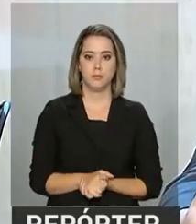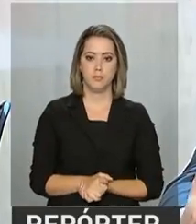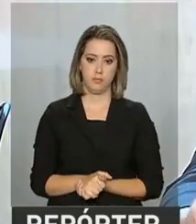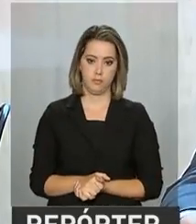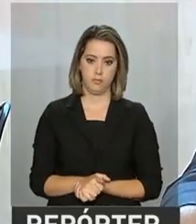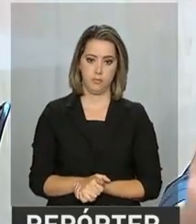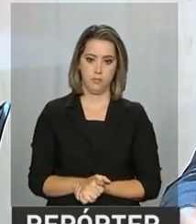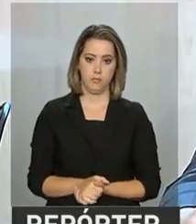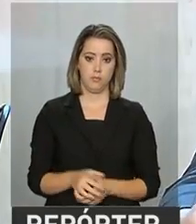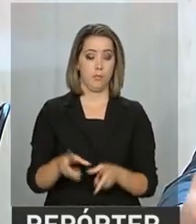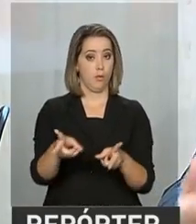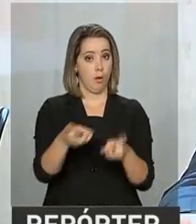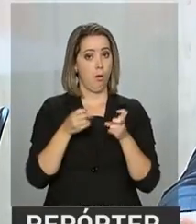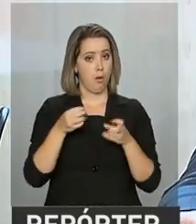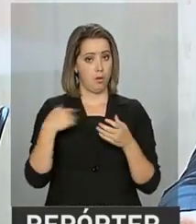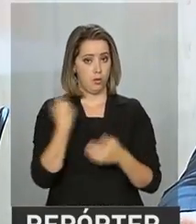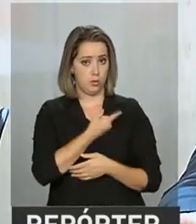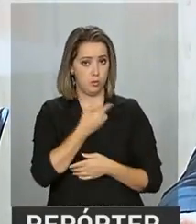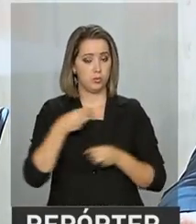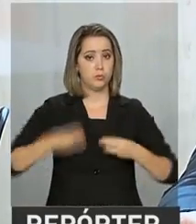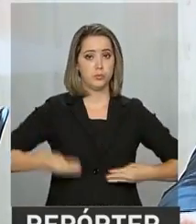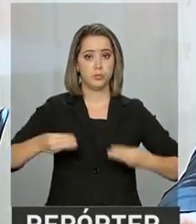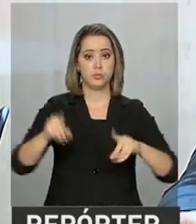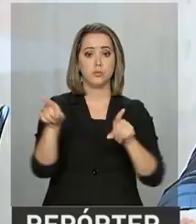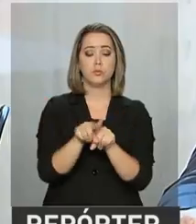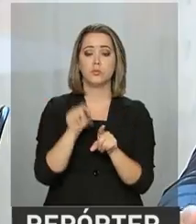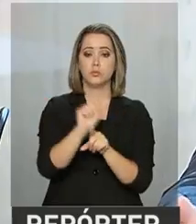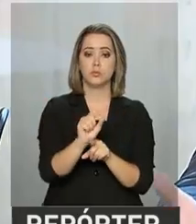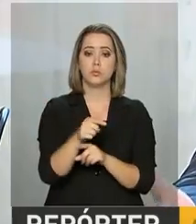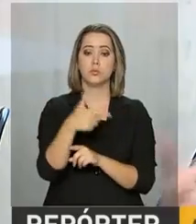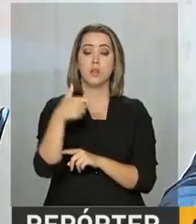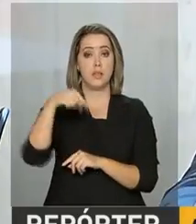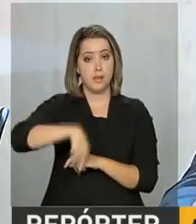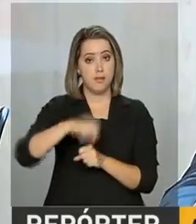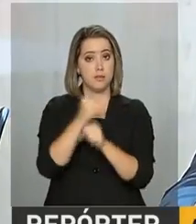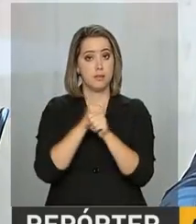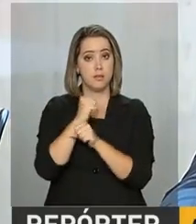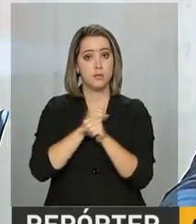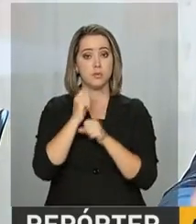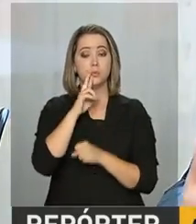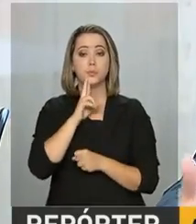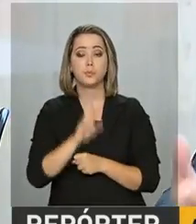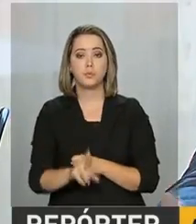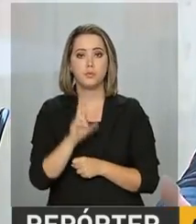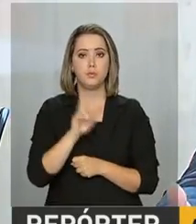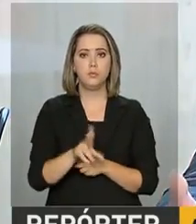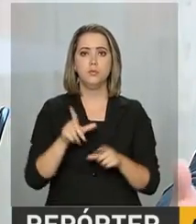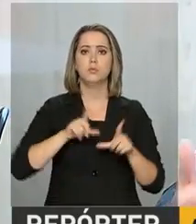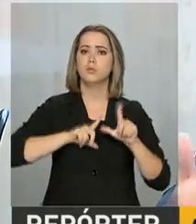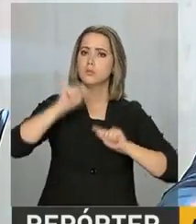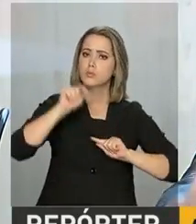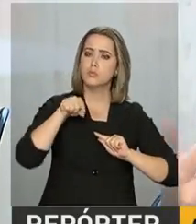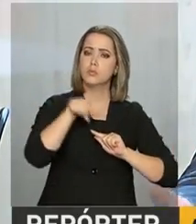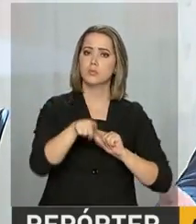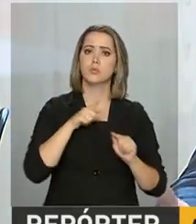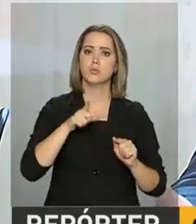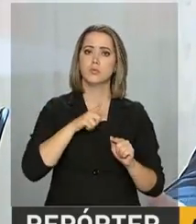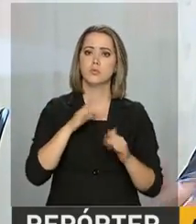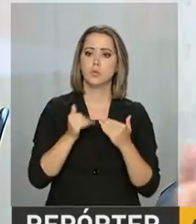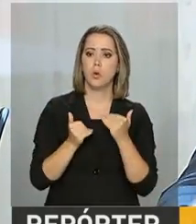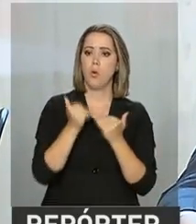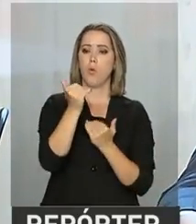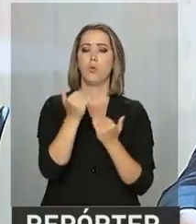é que nós tenhamos em 2017 um resultado um superávit superior